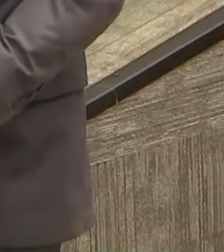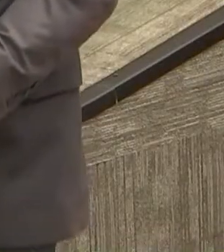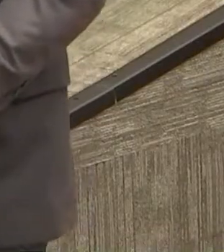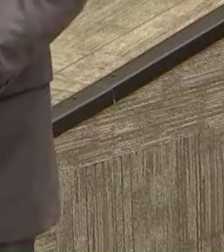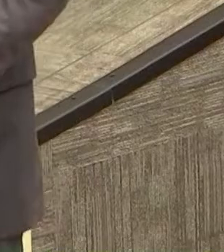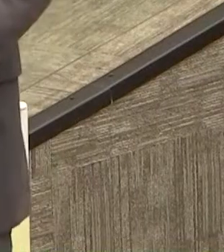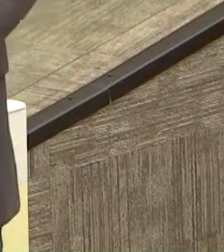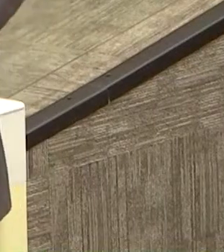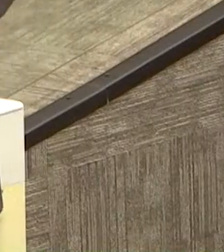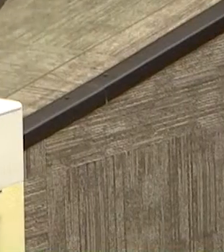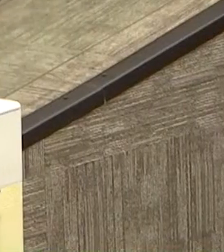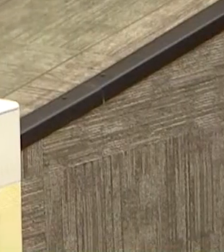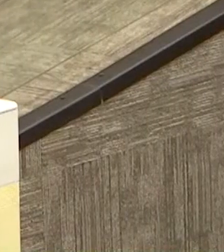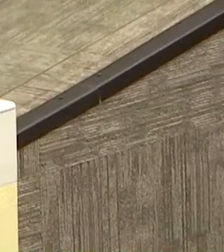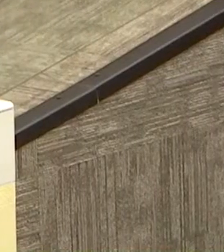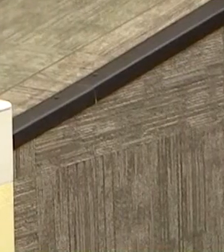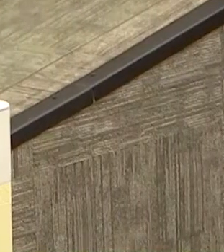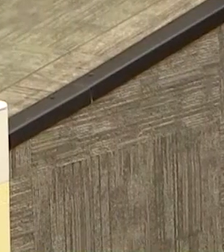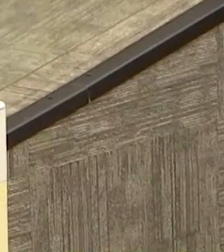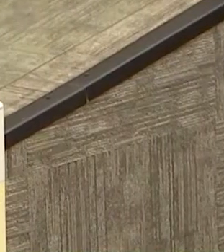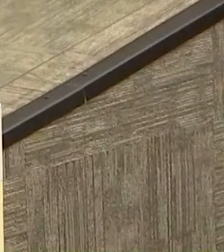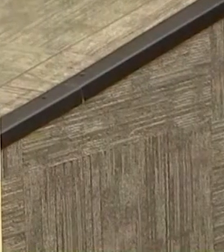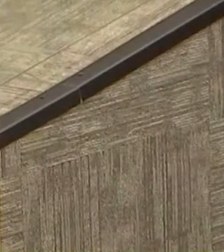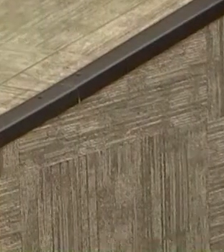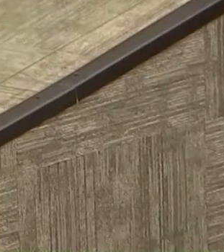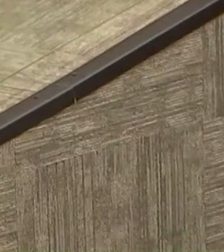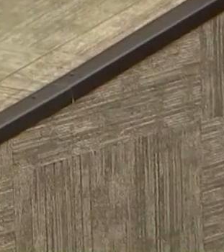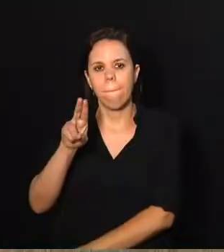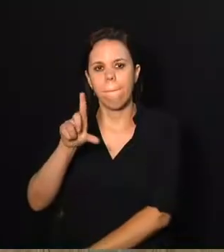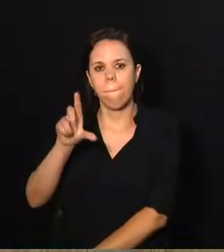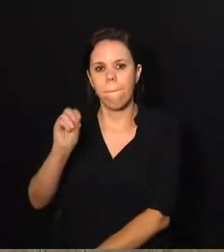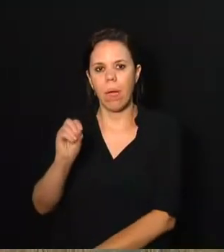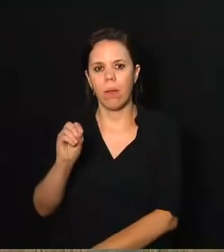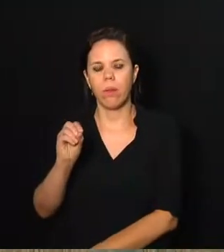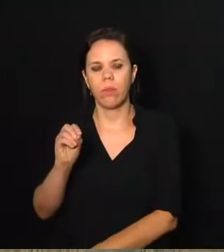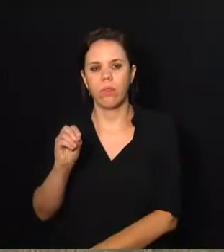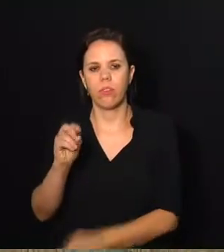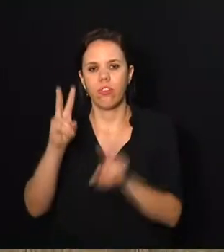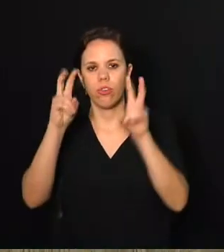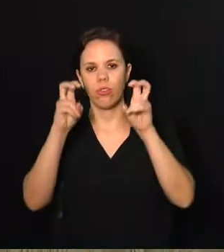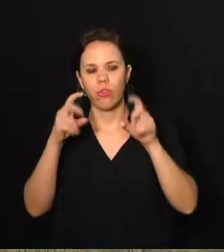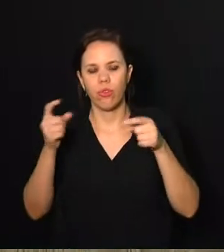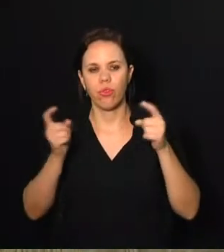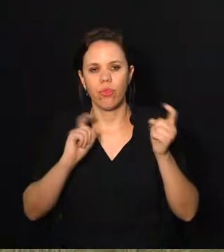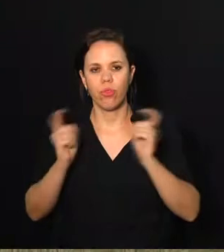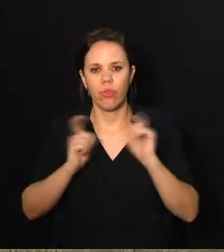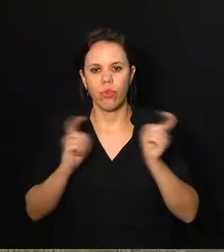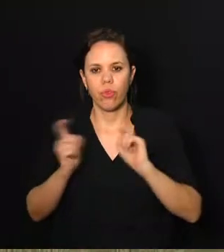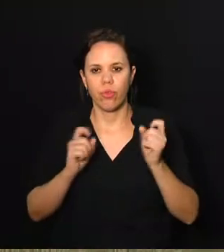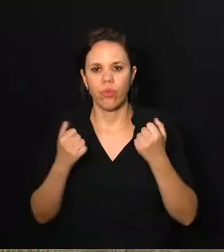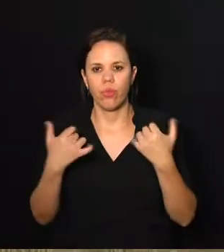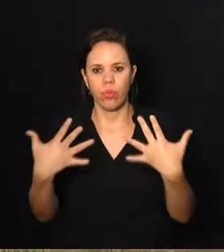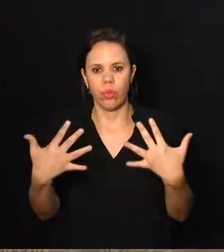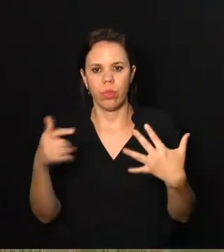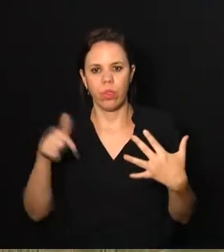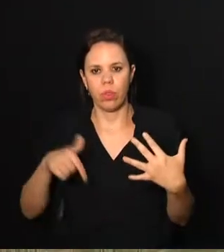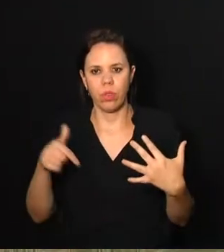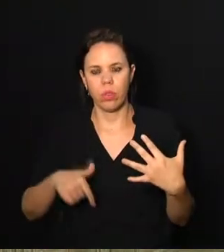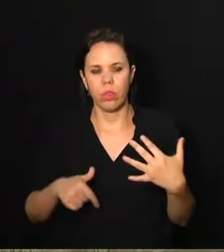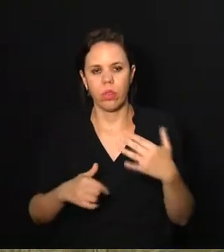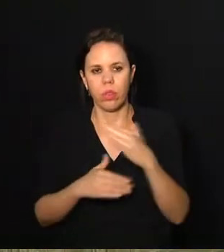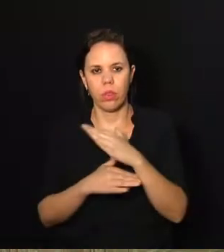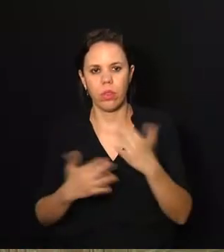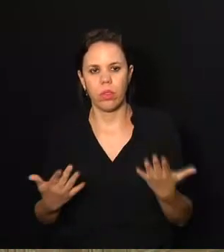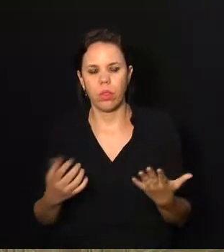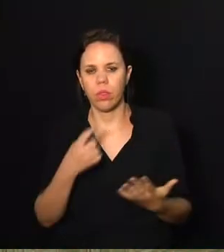Pois é, estou aqui com o vereador Paulo Galtério para falar um pouco mais a respeito deste debate público que foi realizado aqui no plenário da